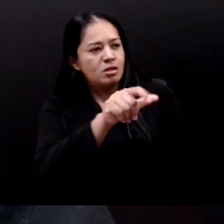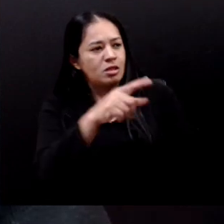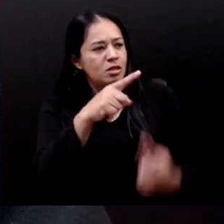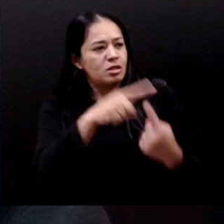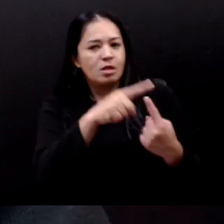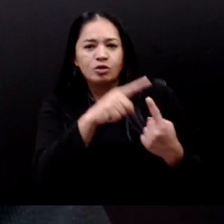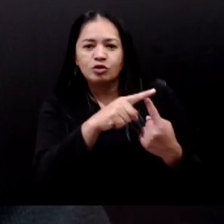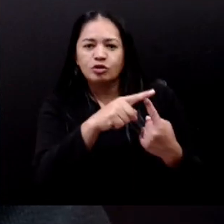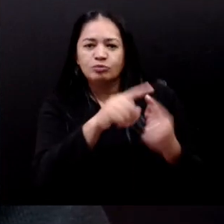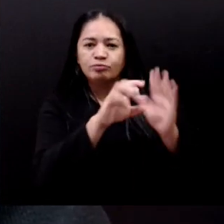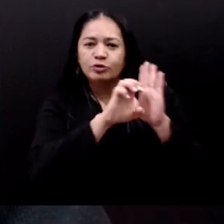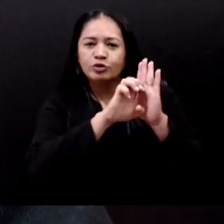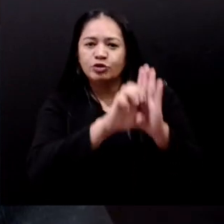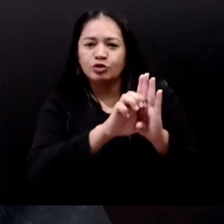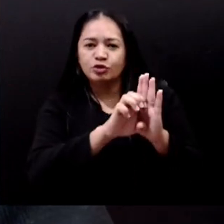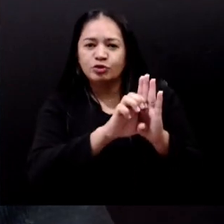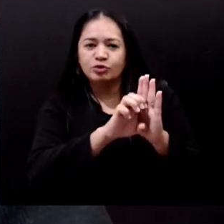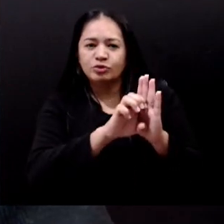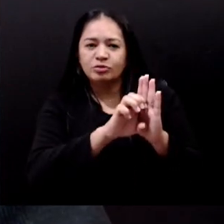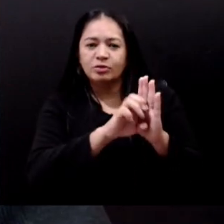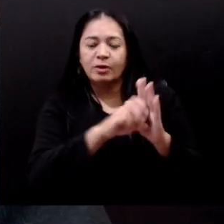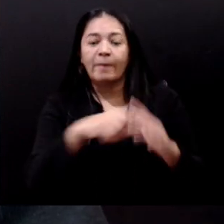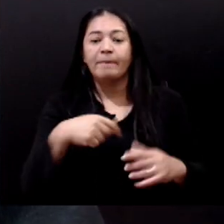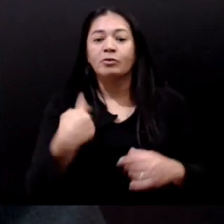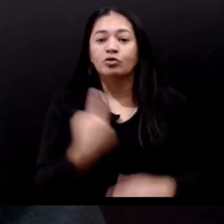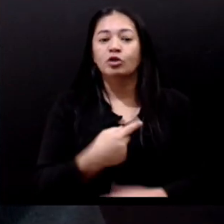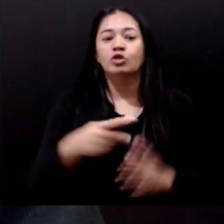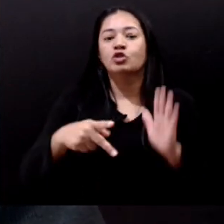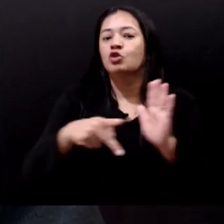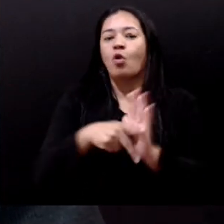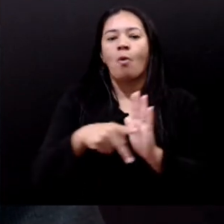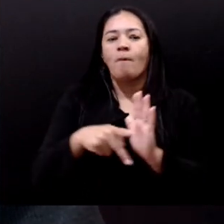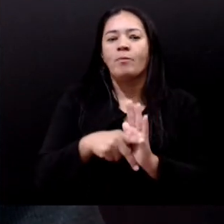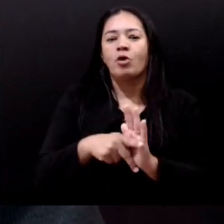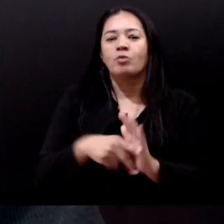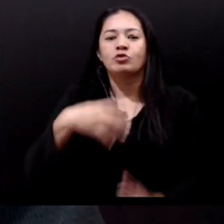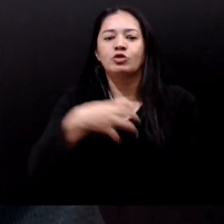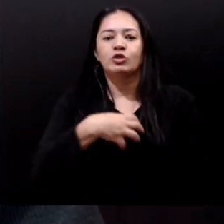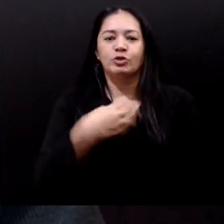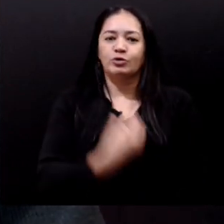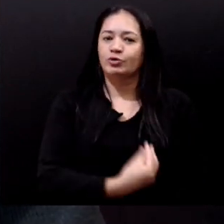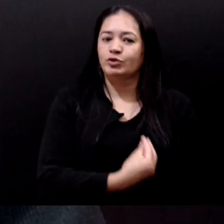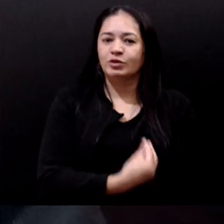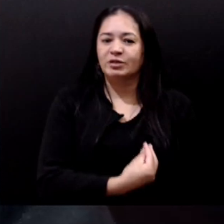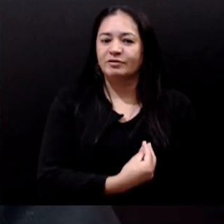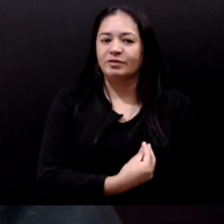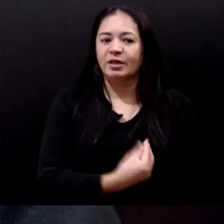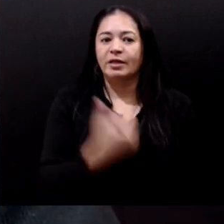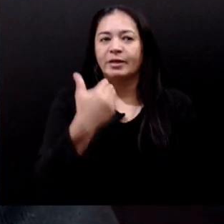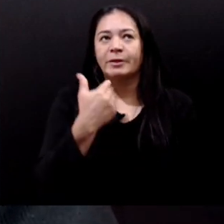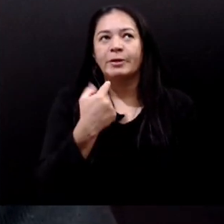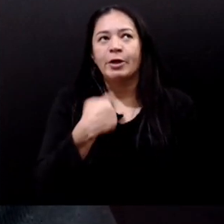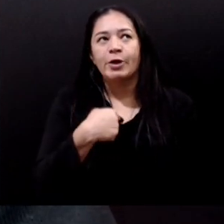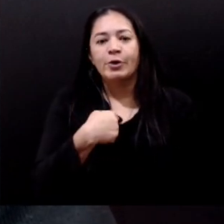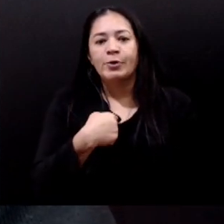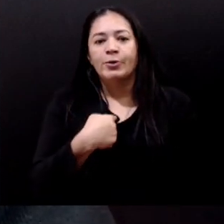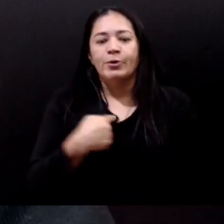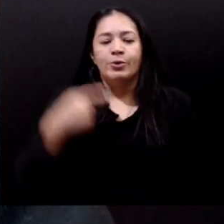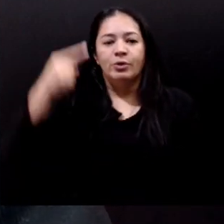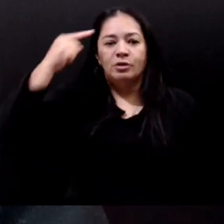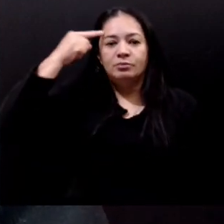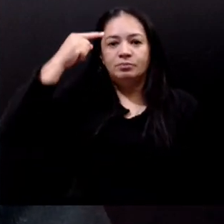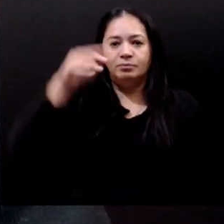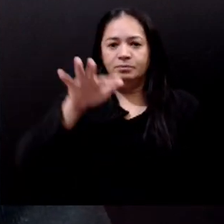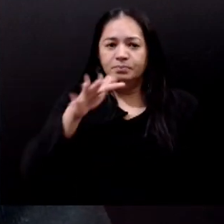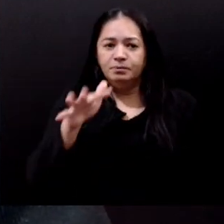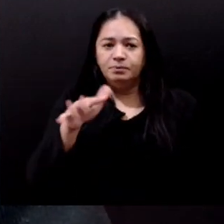ter o nosso próprio modelo, nosso próprio meio de vida, né. E eu penso que muitas vezes quando você sai de férias,